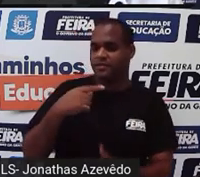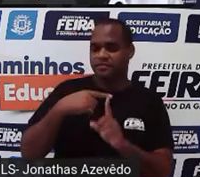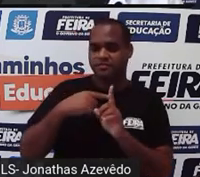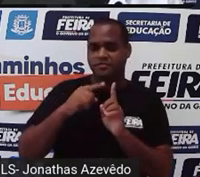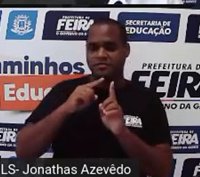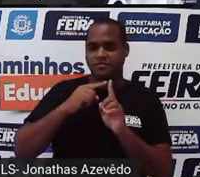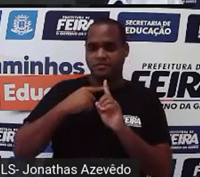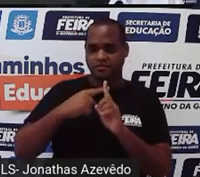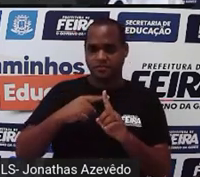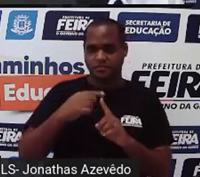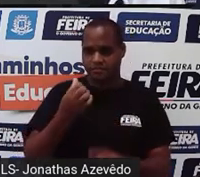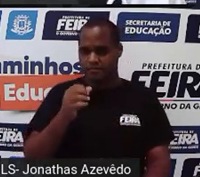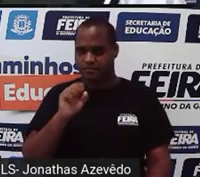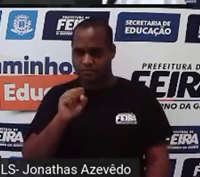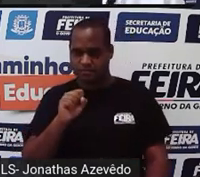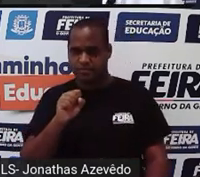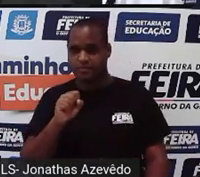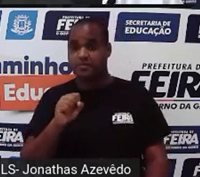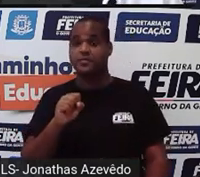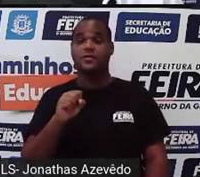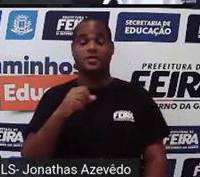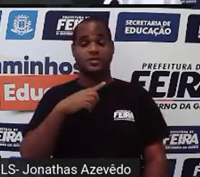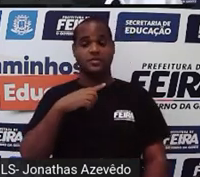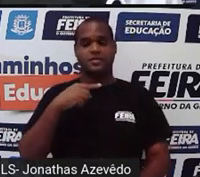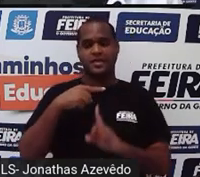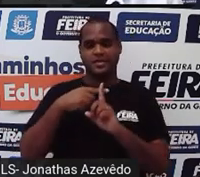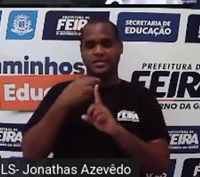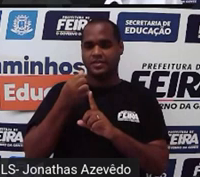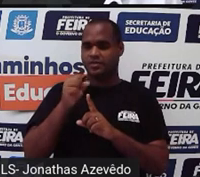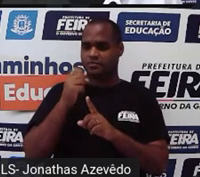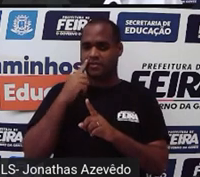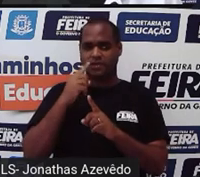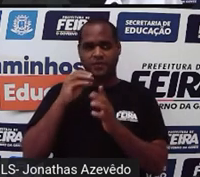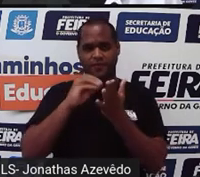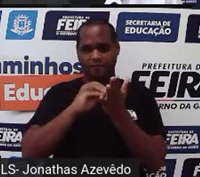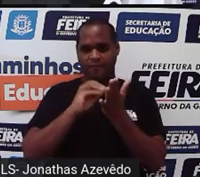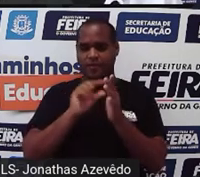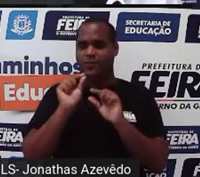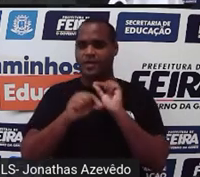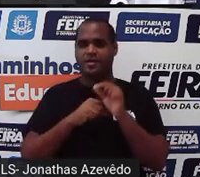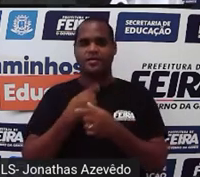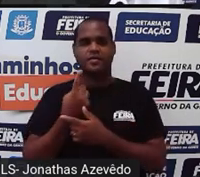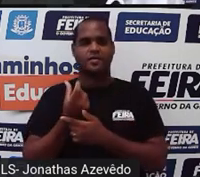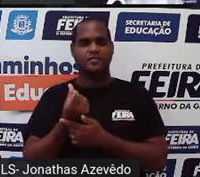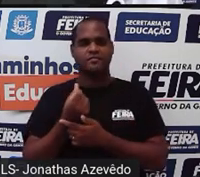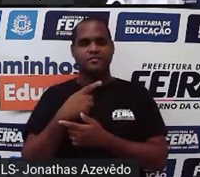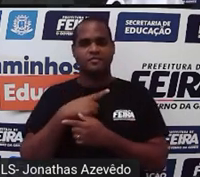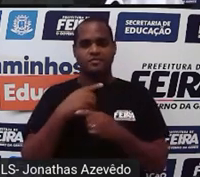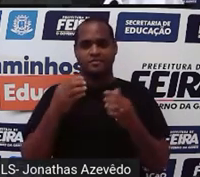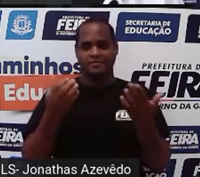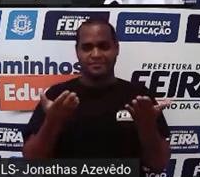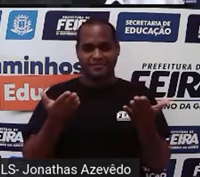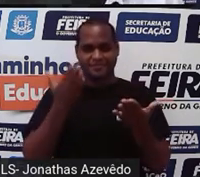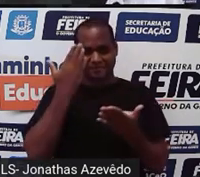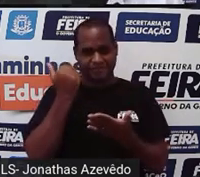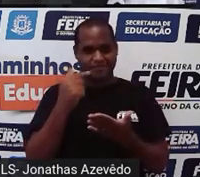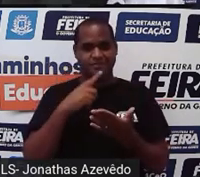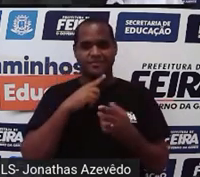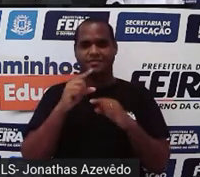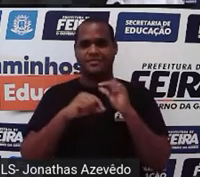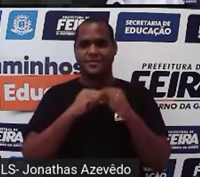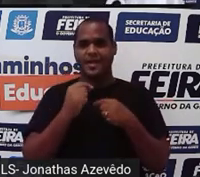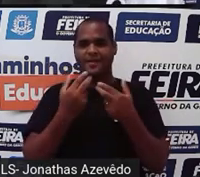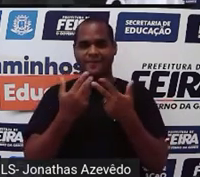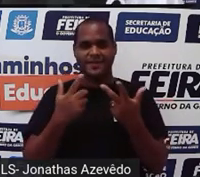mais 68 né eu devo 84 só tenho 68 fico devendo 16 e aqui a gente ia sabe que